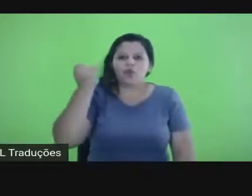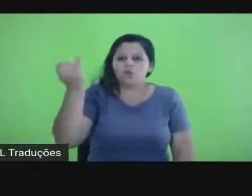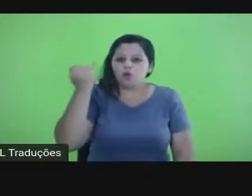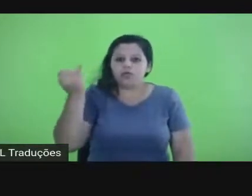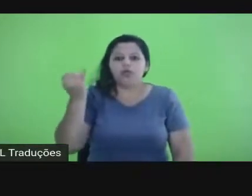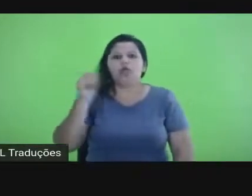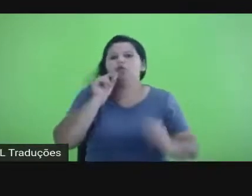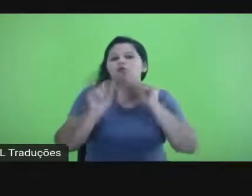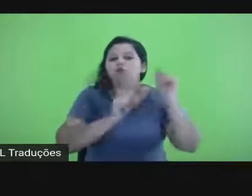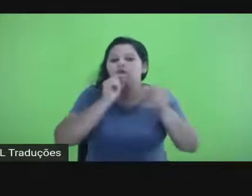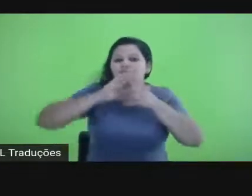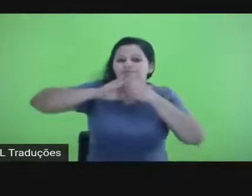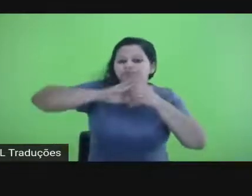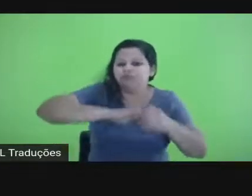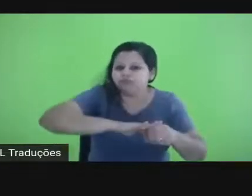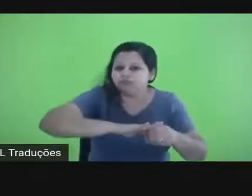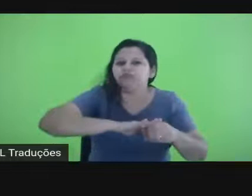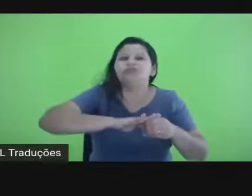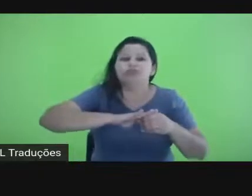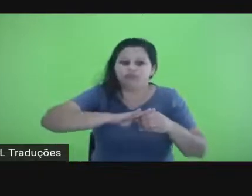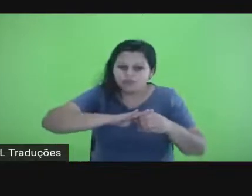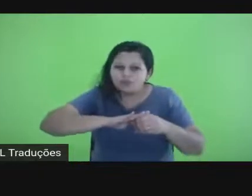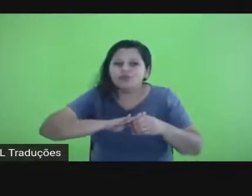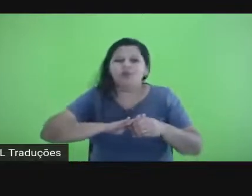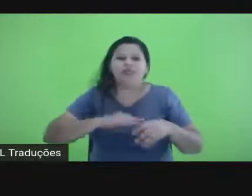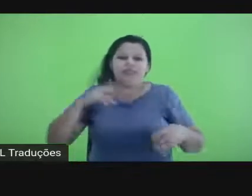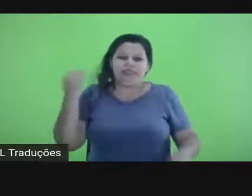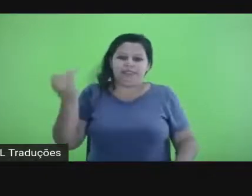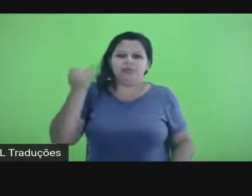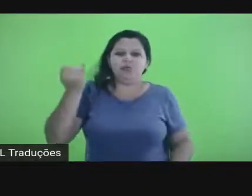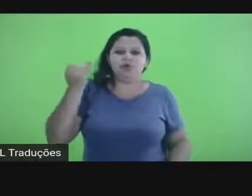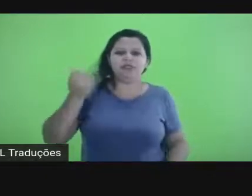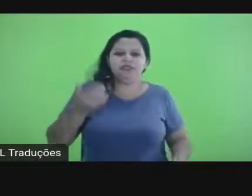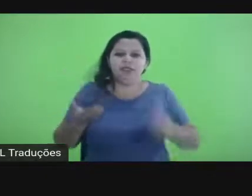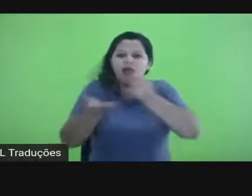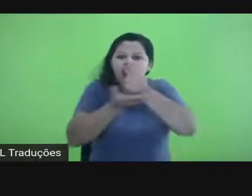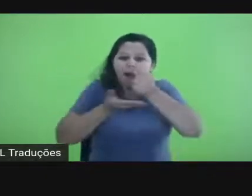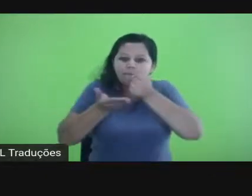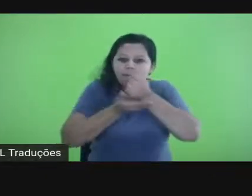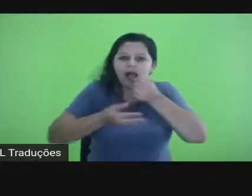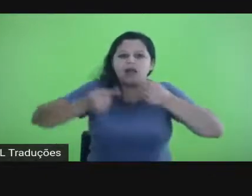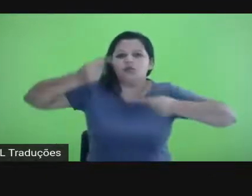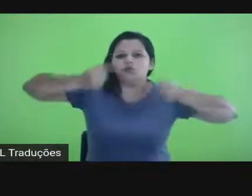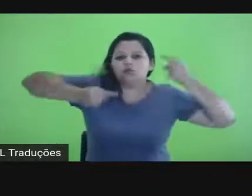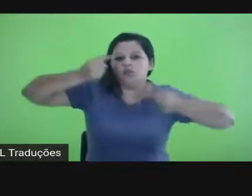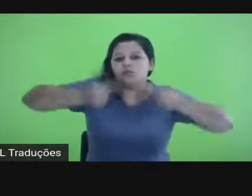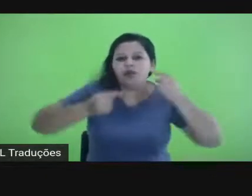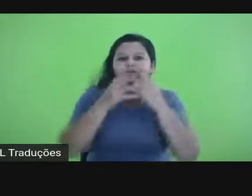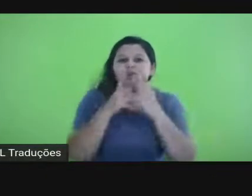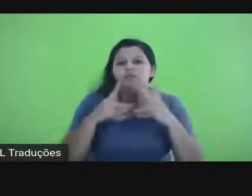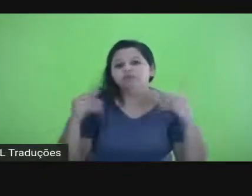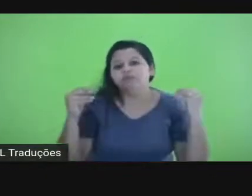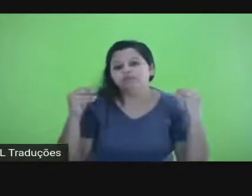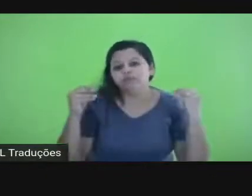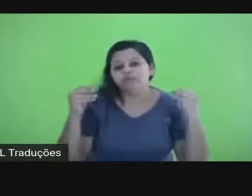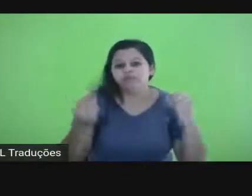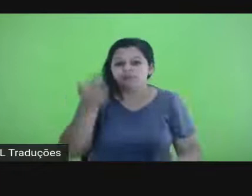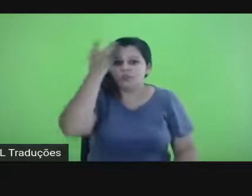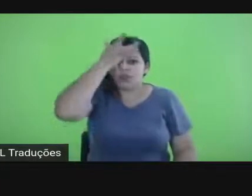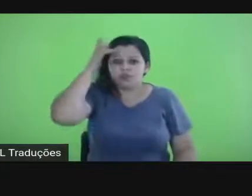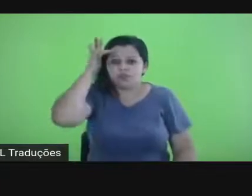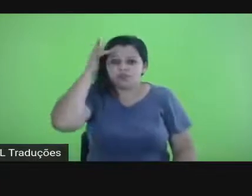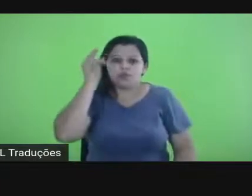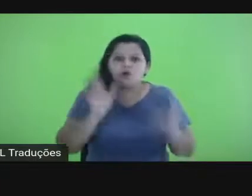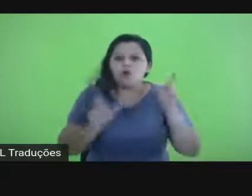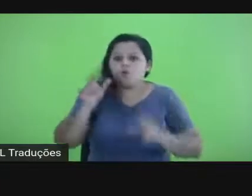porque a gente tem debatido algumas questões e a base desses debates acaba se perdendo. As pessoas continuam